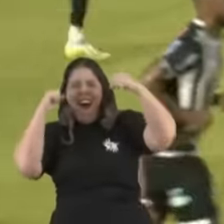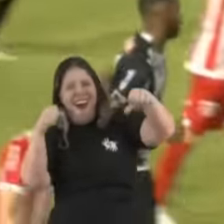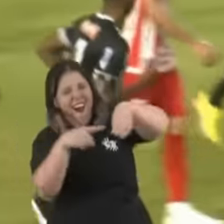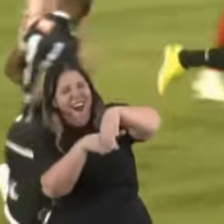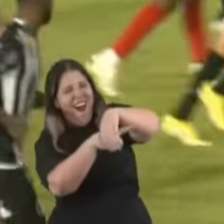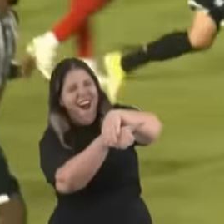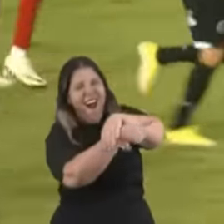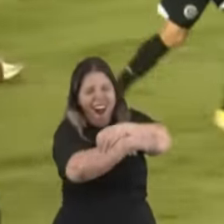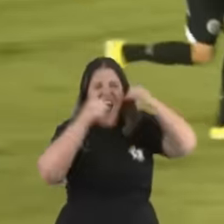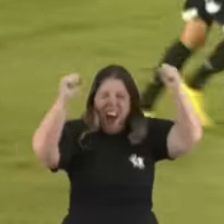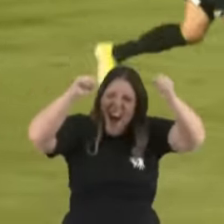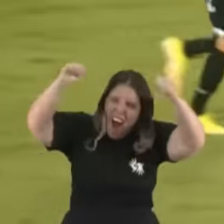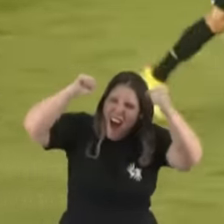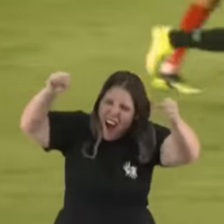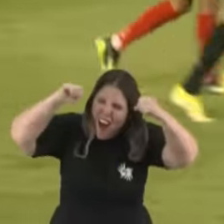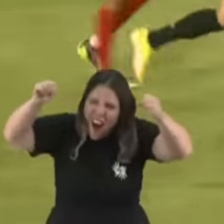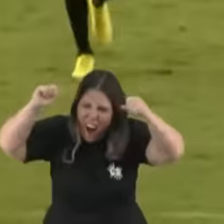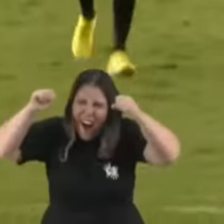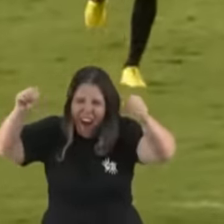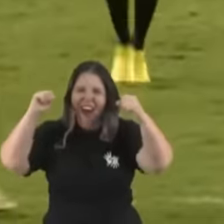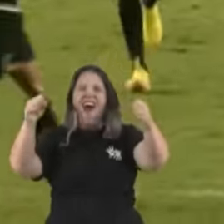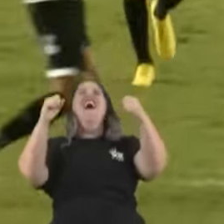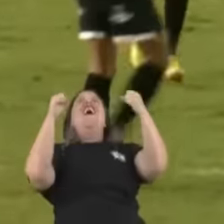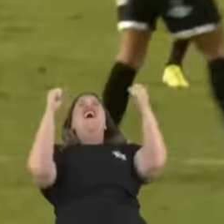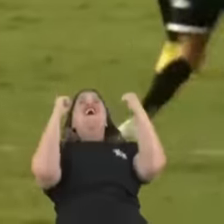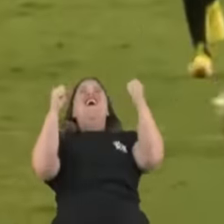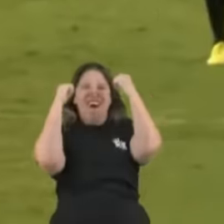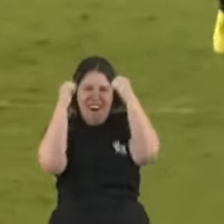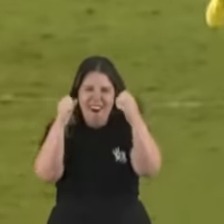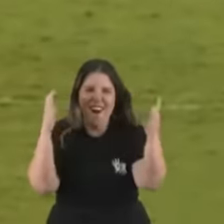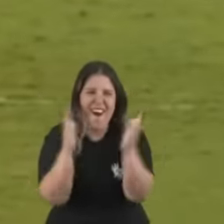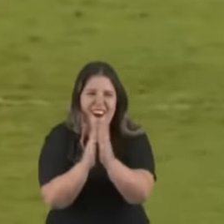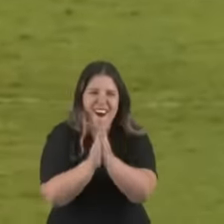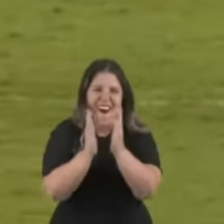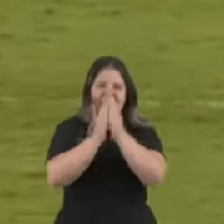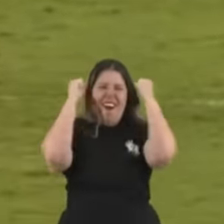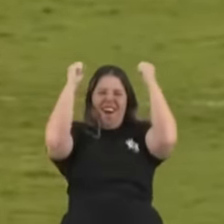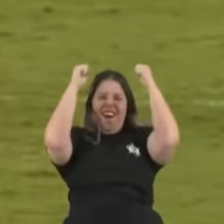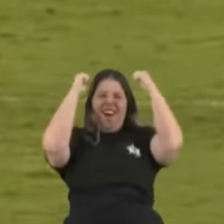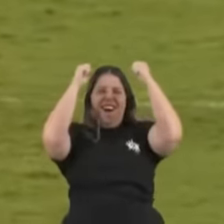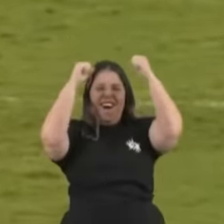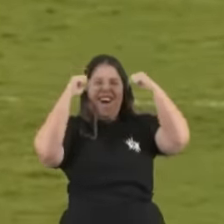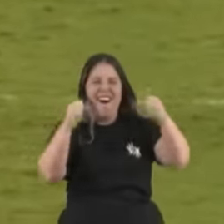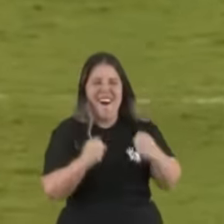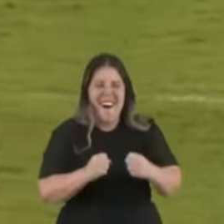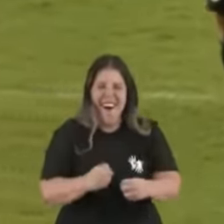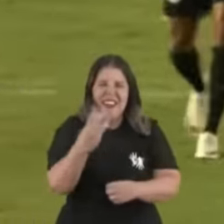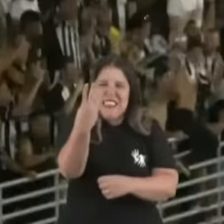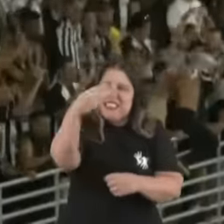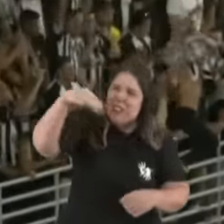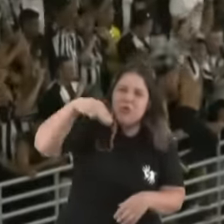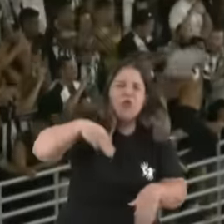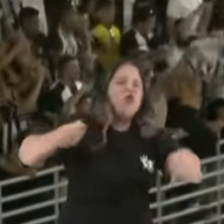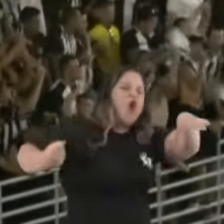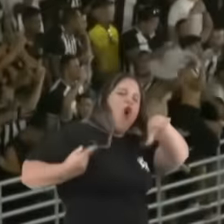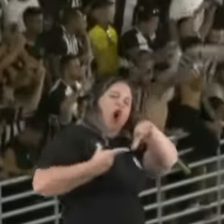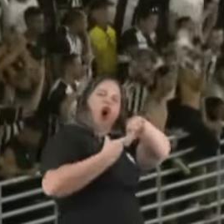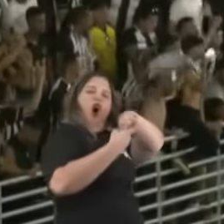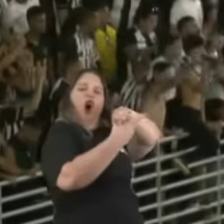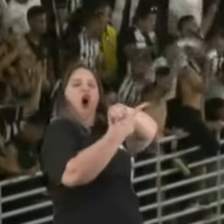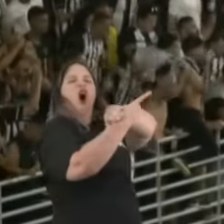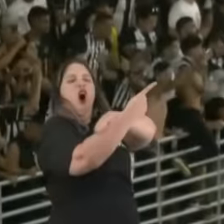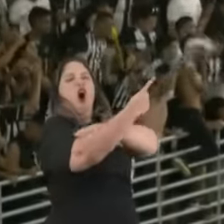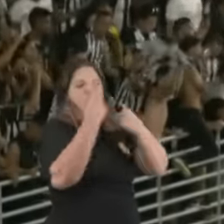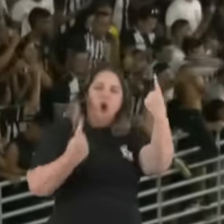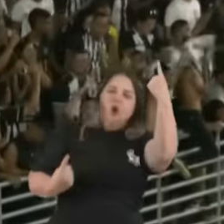Com Didira, aos 34 minutos deste primeiro tempo, tudo igual aqui no estádio Rei Pelé,